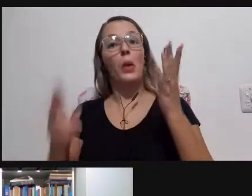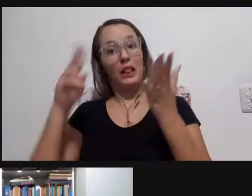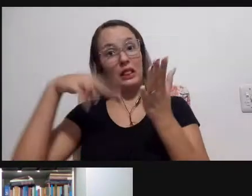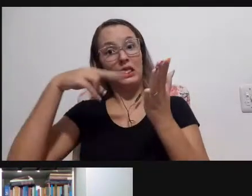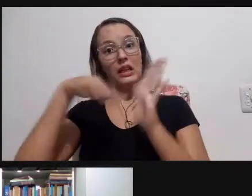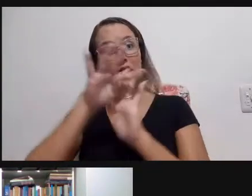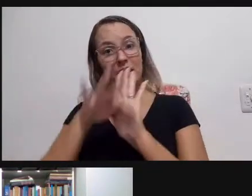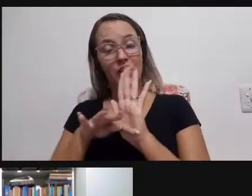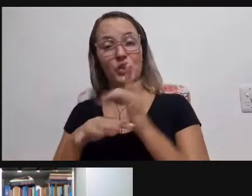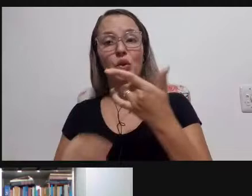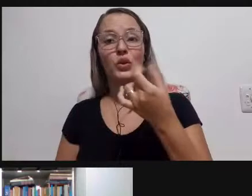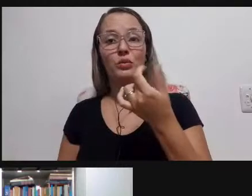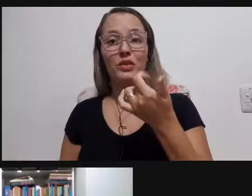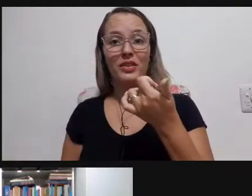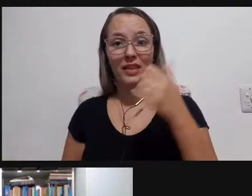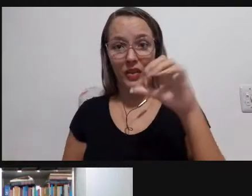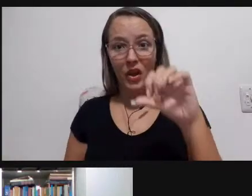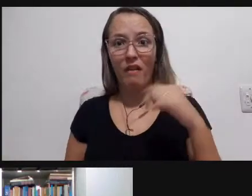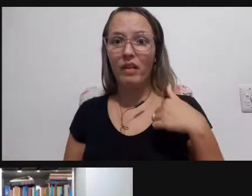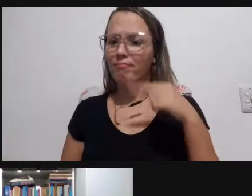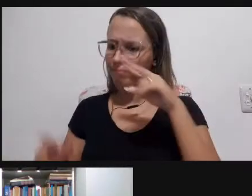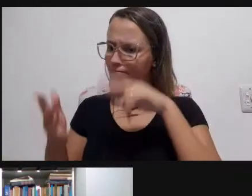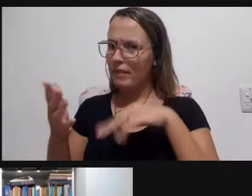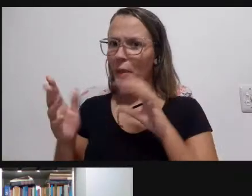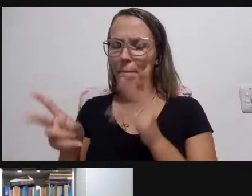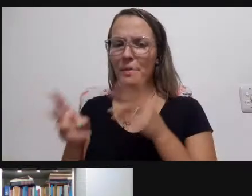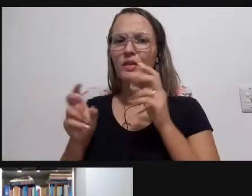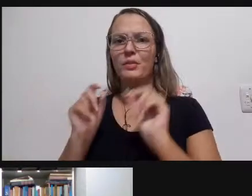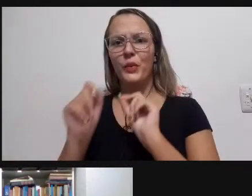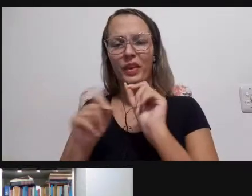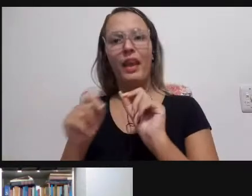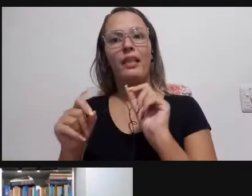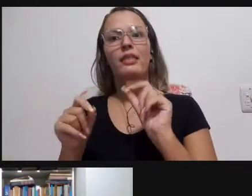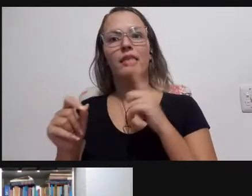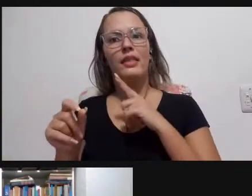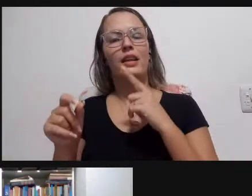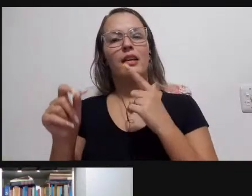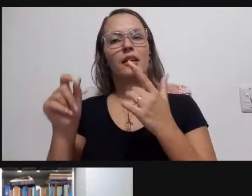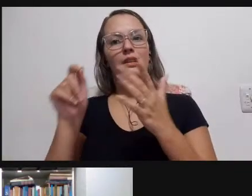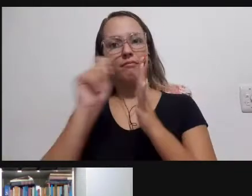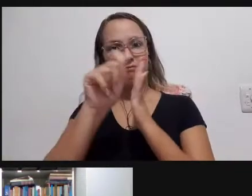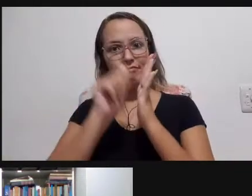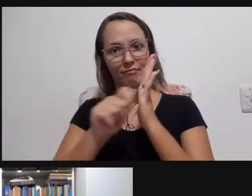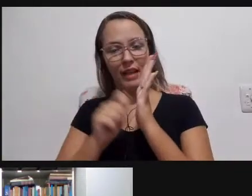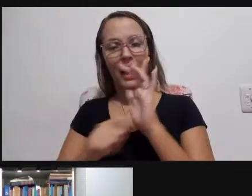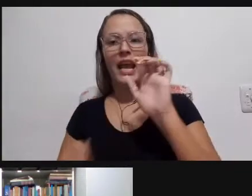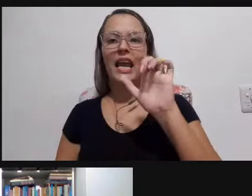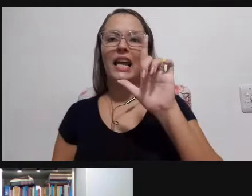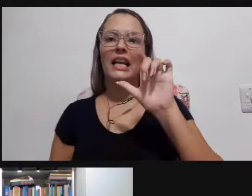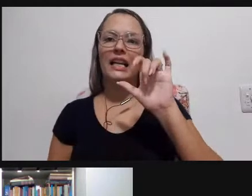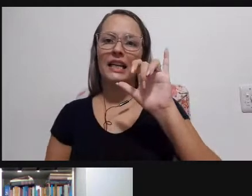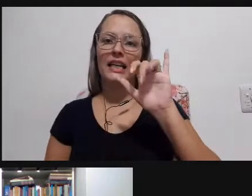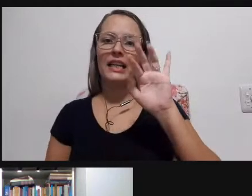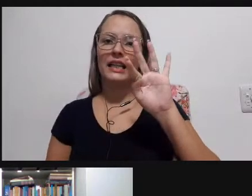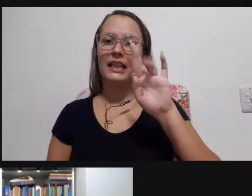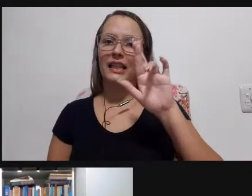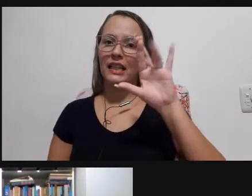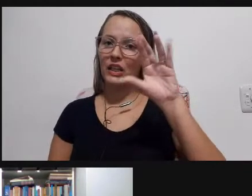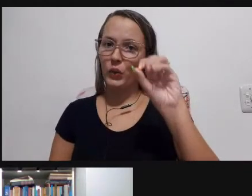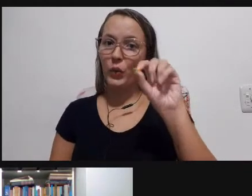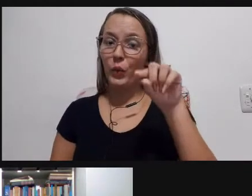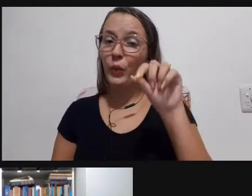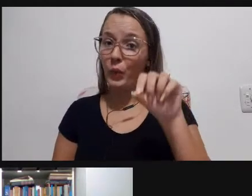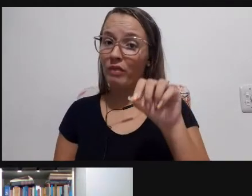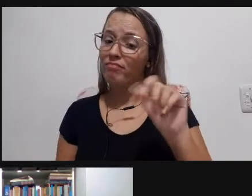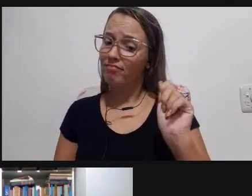ela levanta a questão de que determinados textos que são assinados por ele, Emetério, no jornal, podem ter sido escritos pela sua